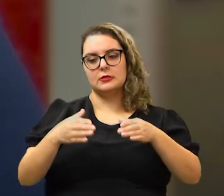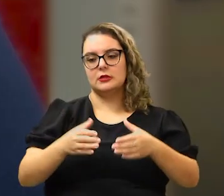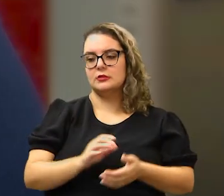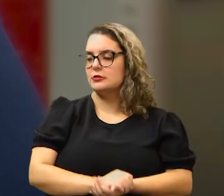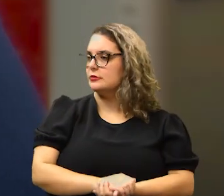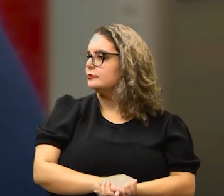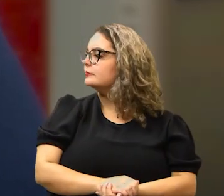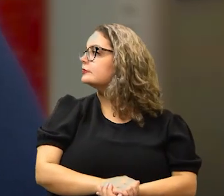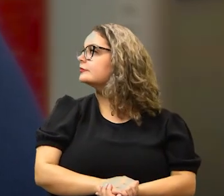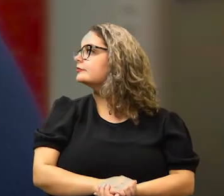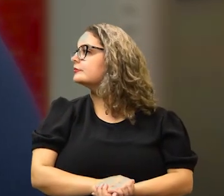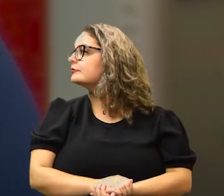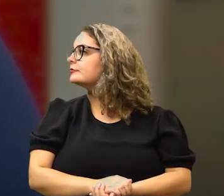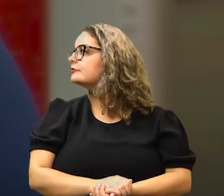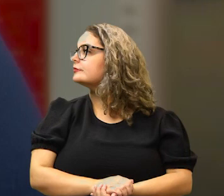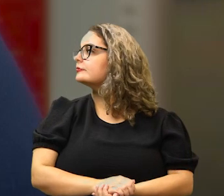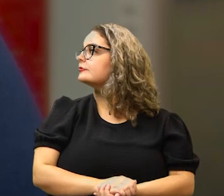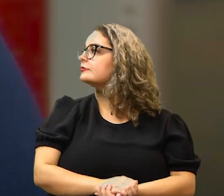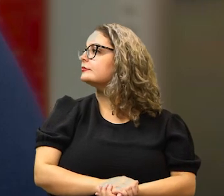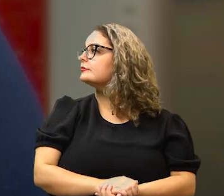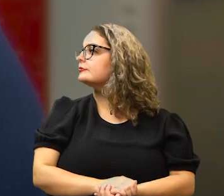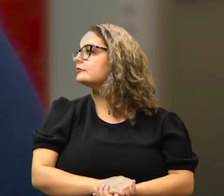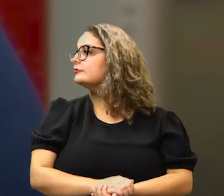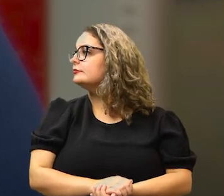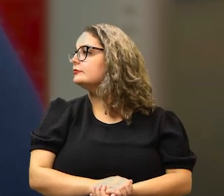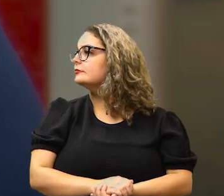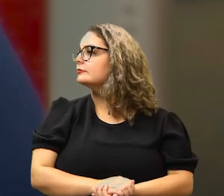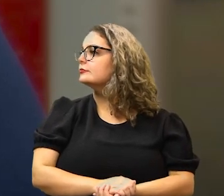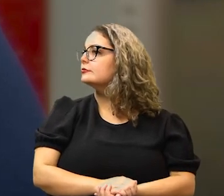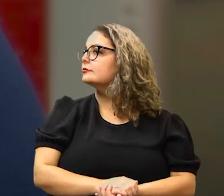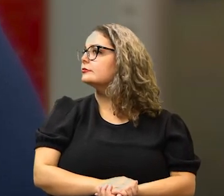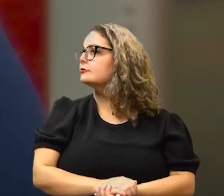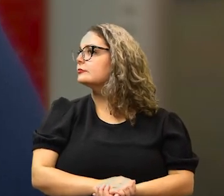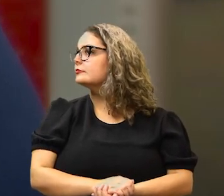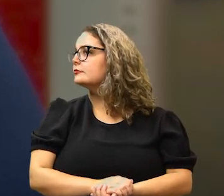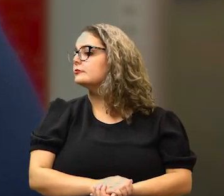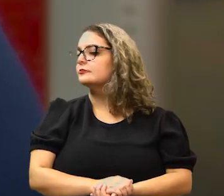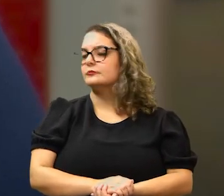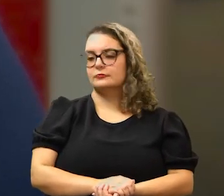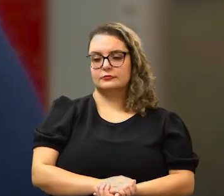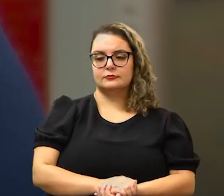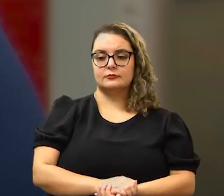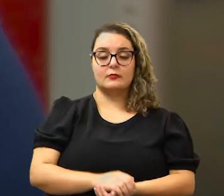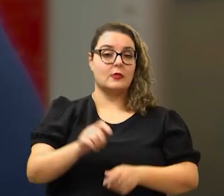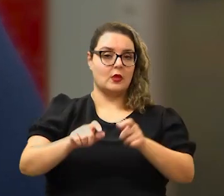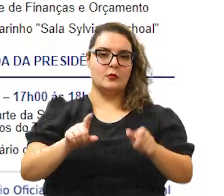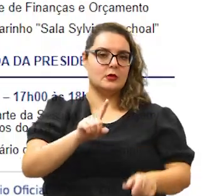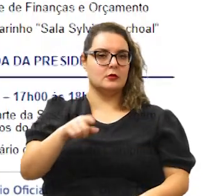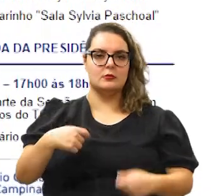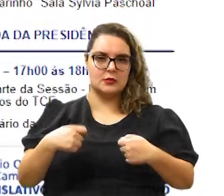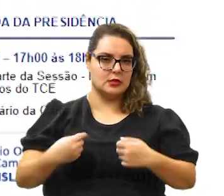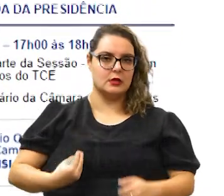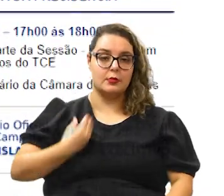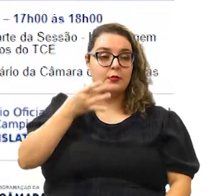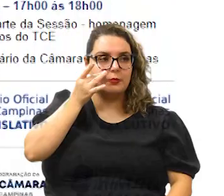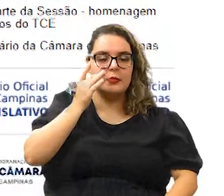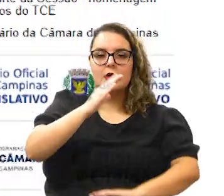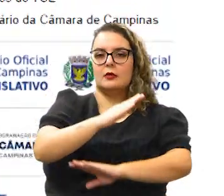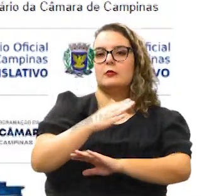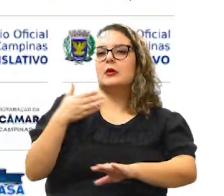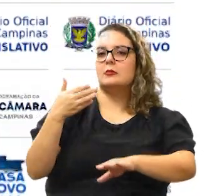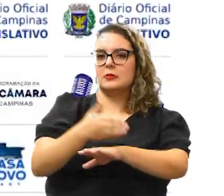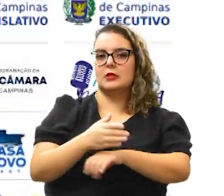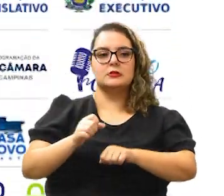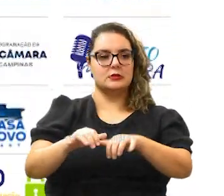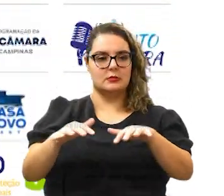A pessoa não precisa estar presencialmente na Câmara para participar das audiências, ela consegue participar à distância, que é uma forma